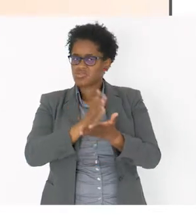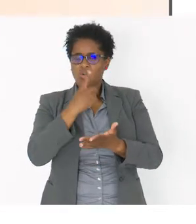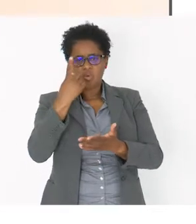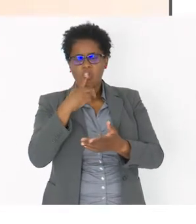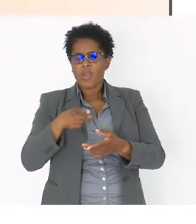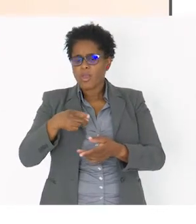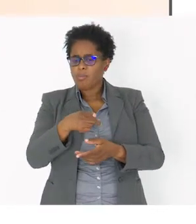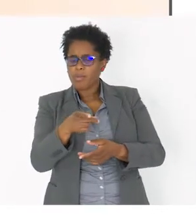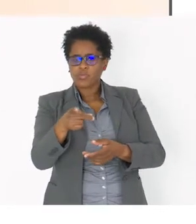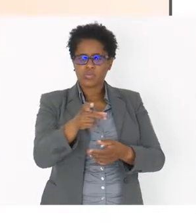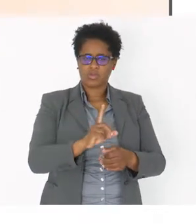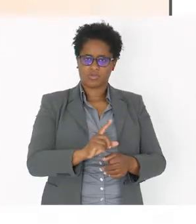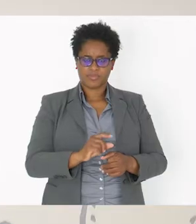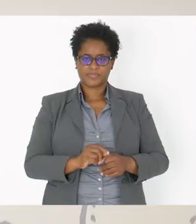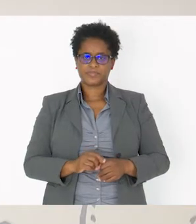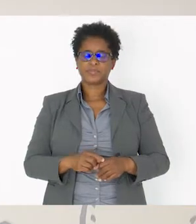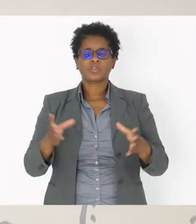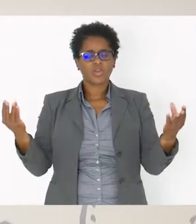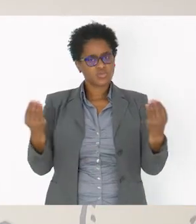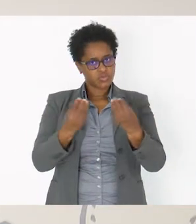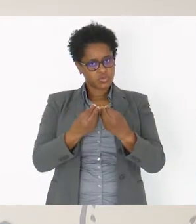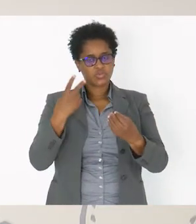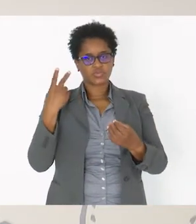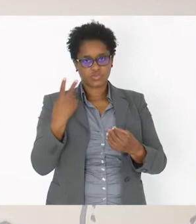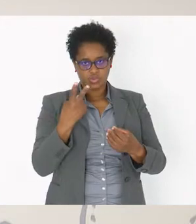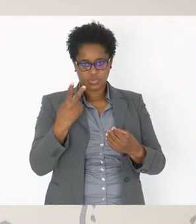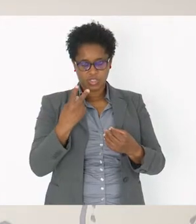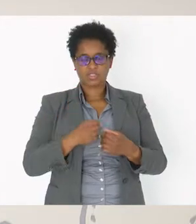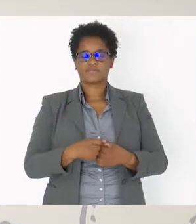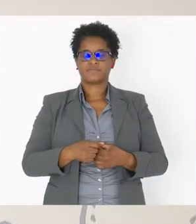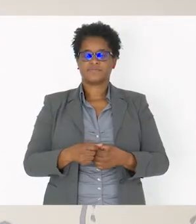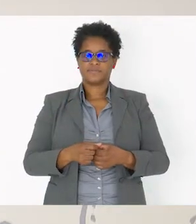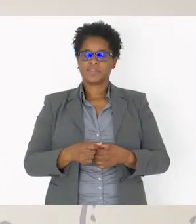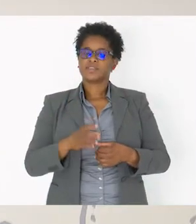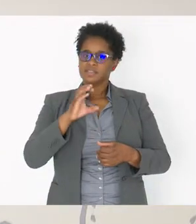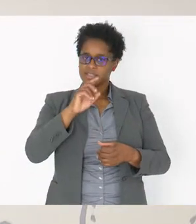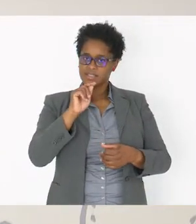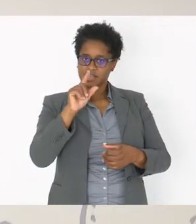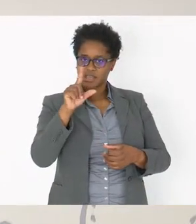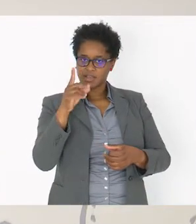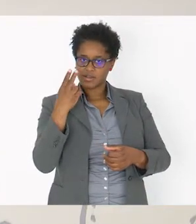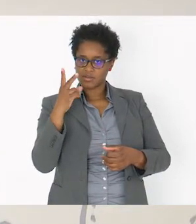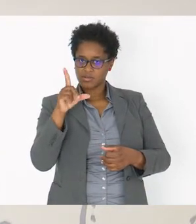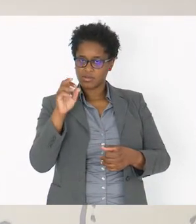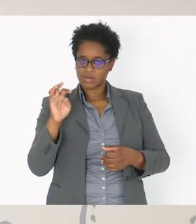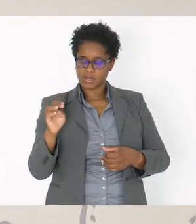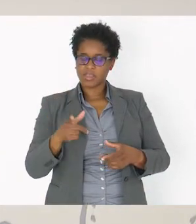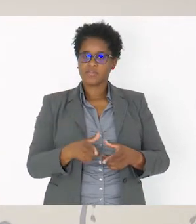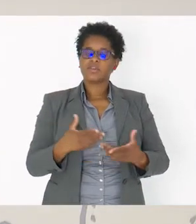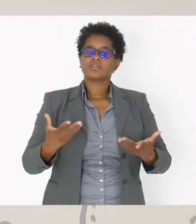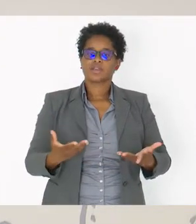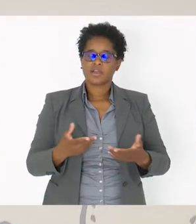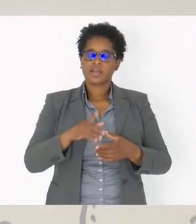um espermatozoide. A junção das duas células, através